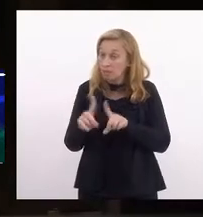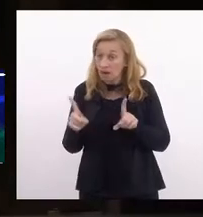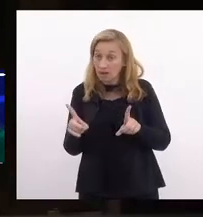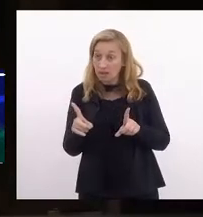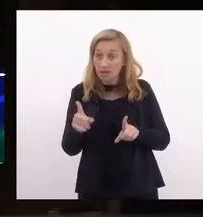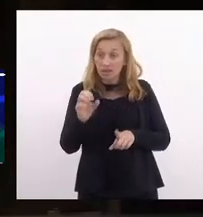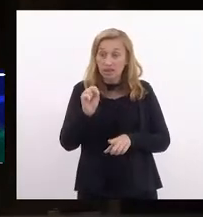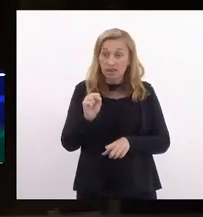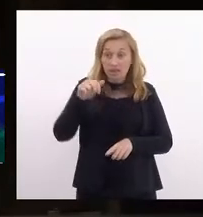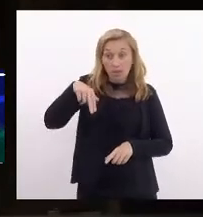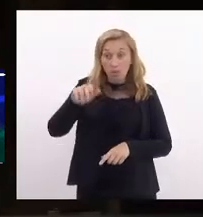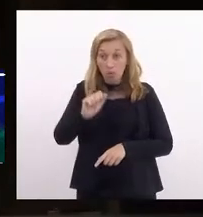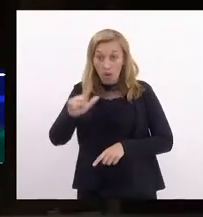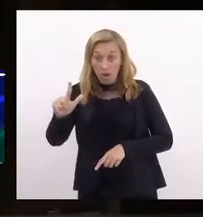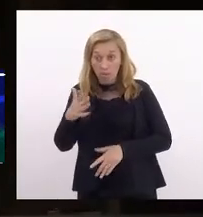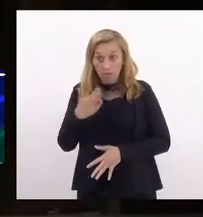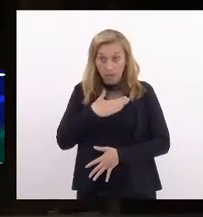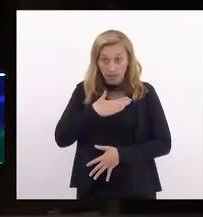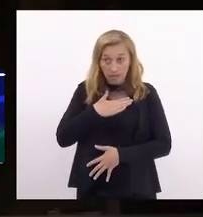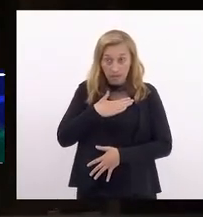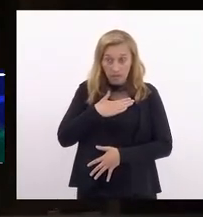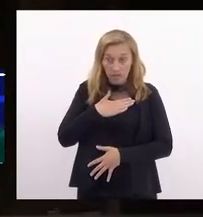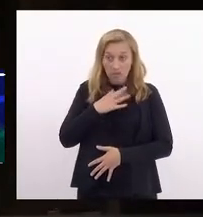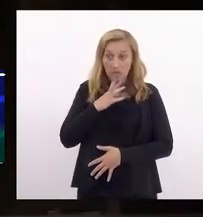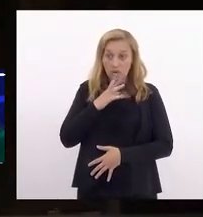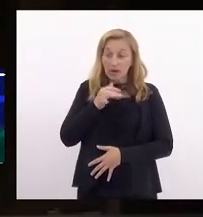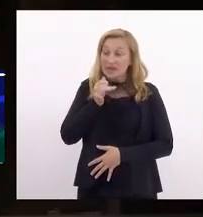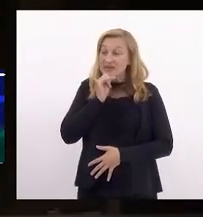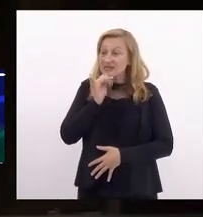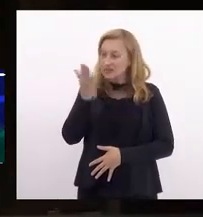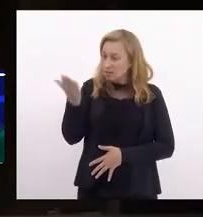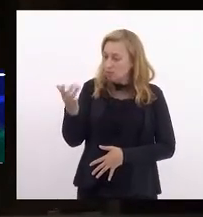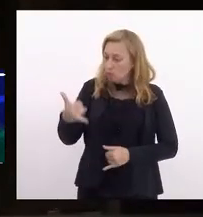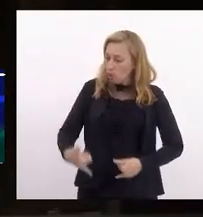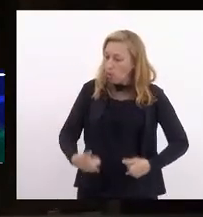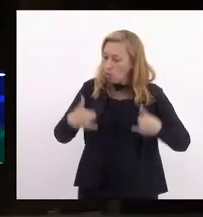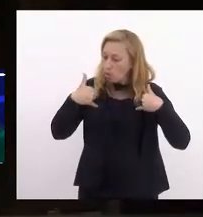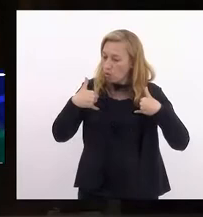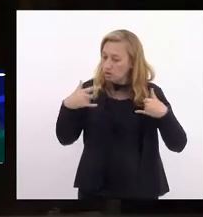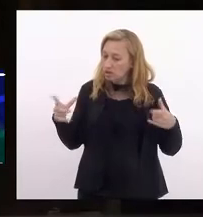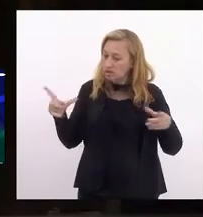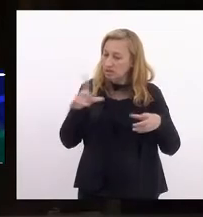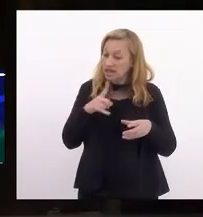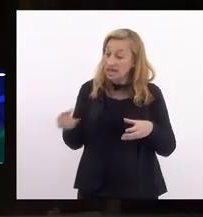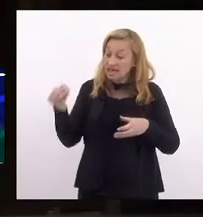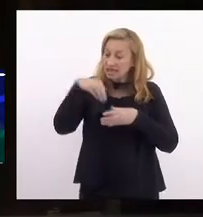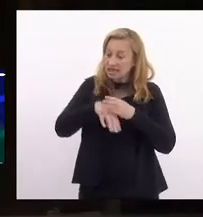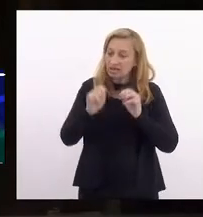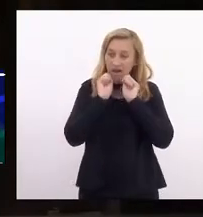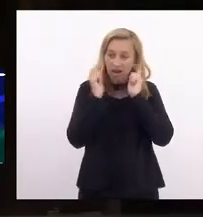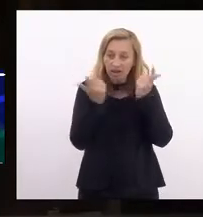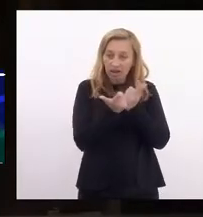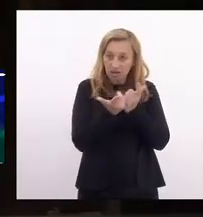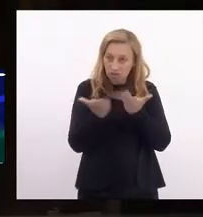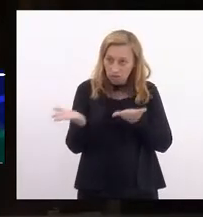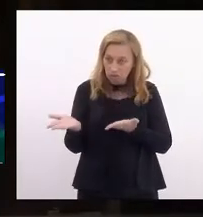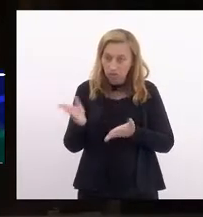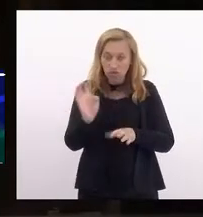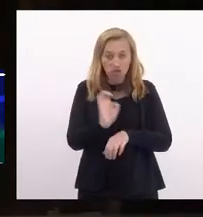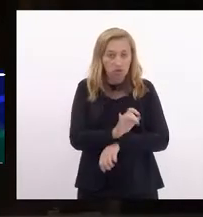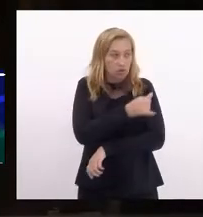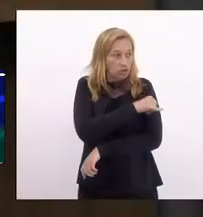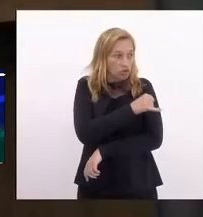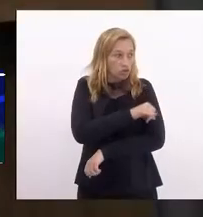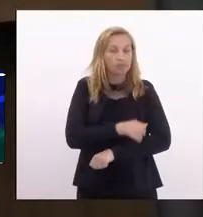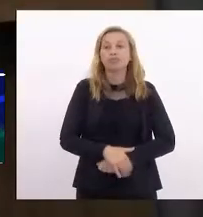Samuel Malafaia para mim é um exemplo é um orgulho dele aqui dentro da Assembleia Legislativa do Estado